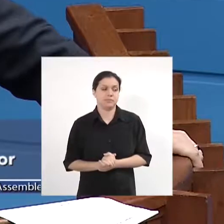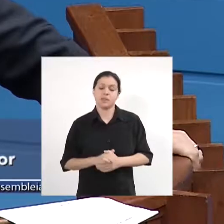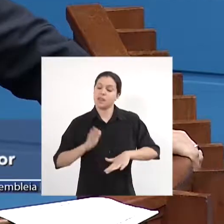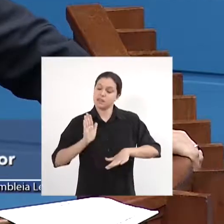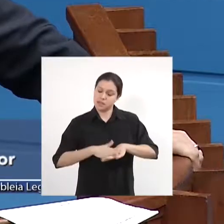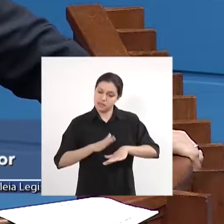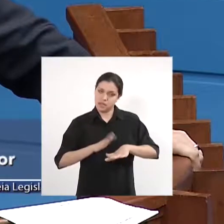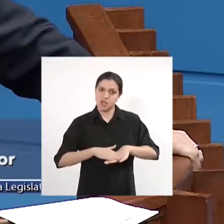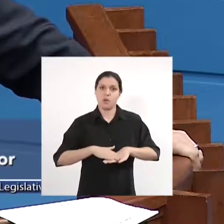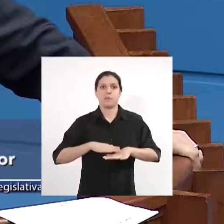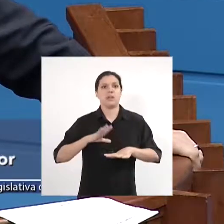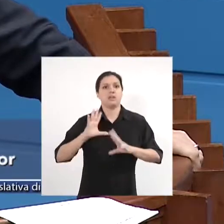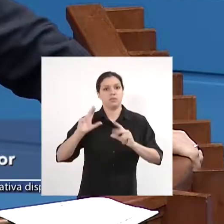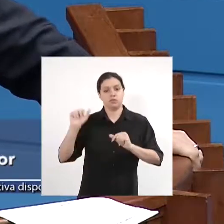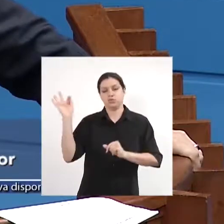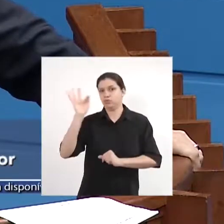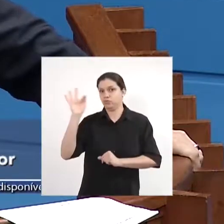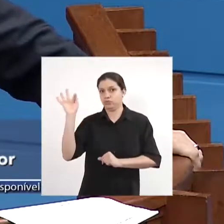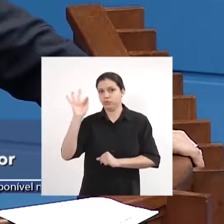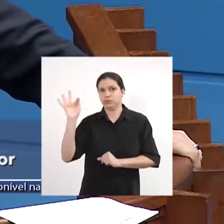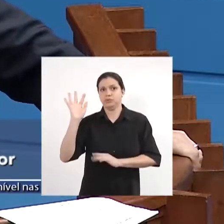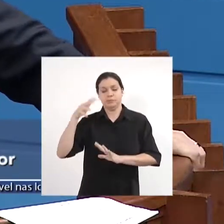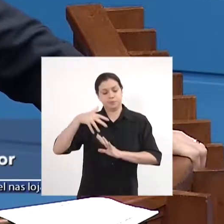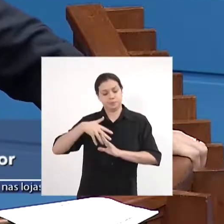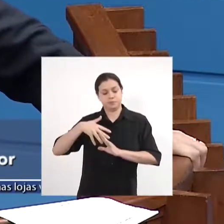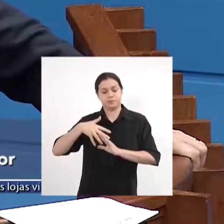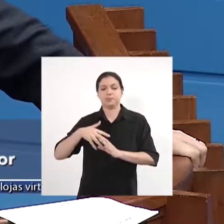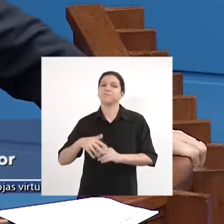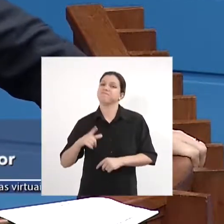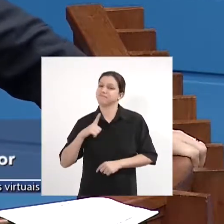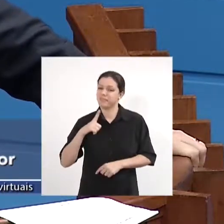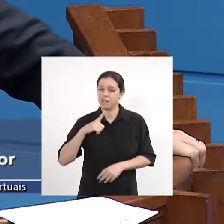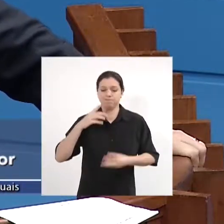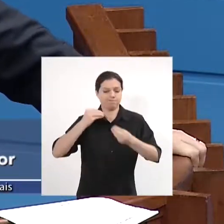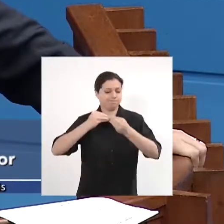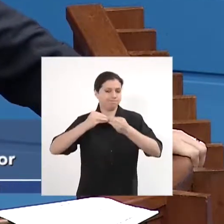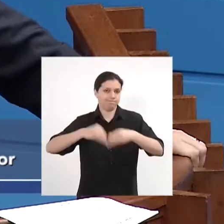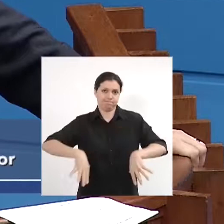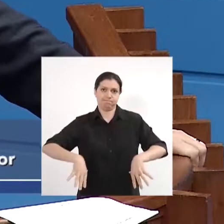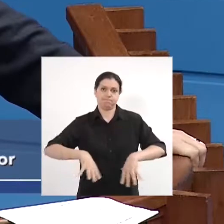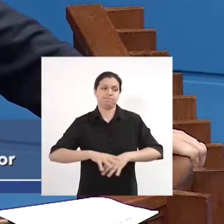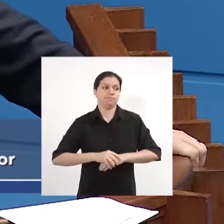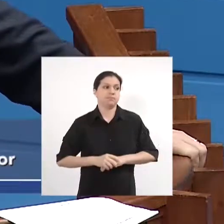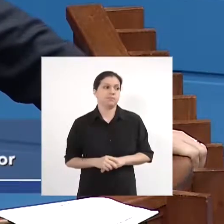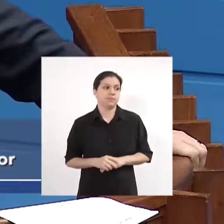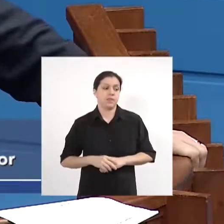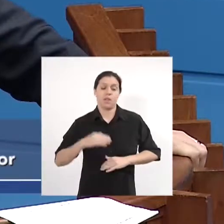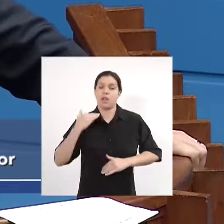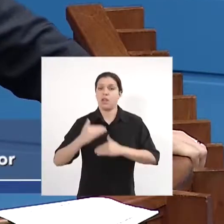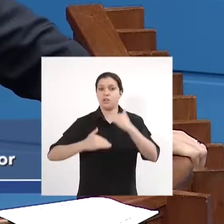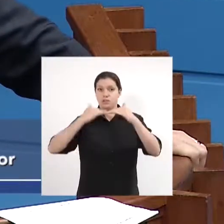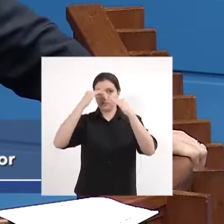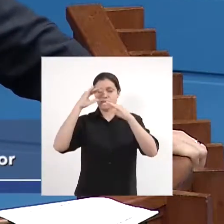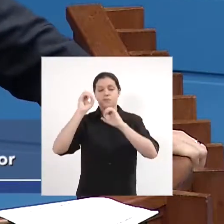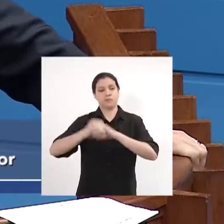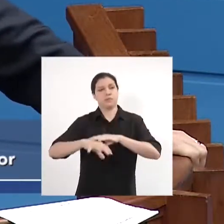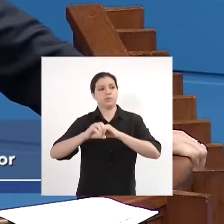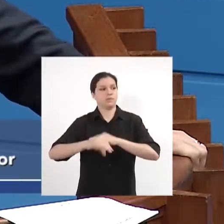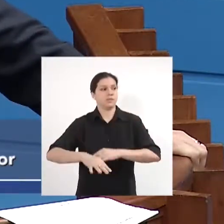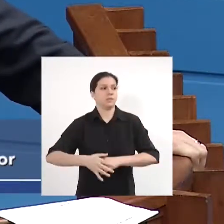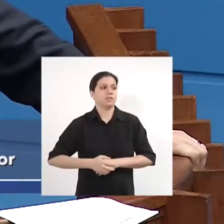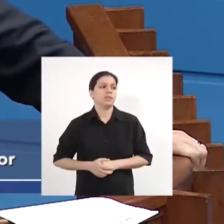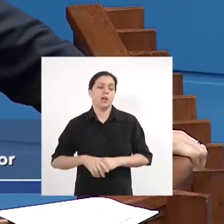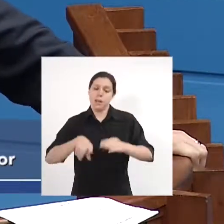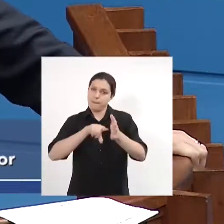universitária e, de uma certa forma, traria grandes prejuízos para o desenvolvimento do ensino,